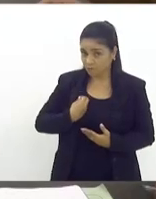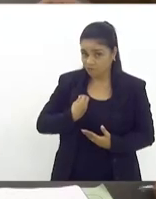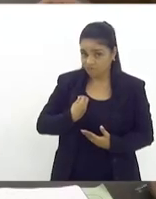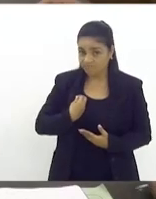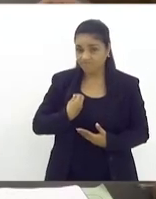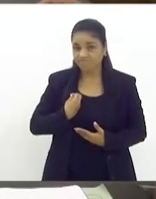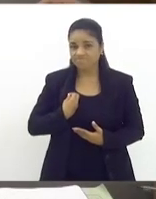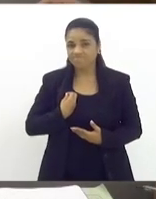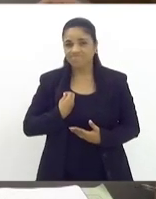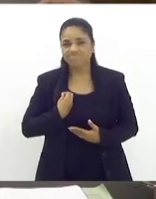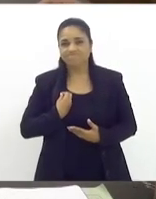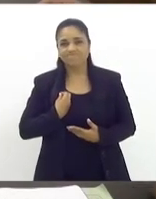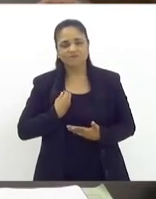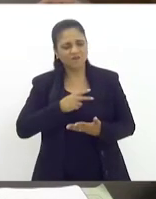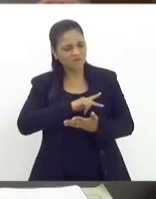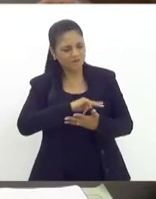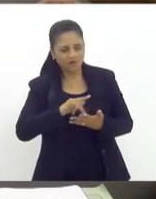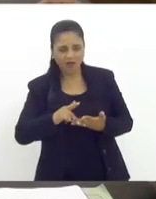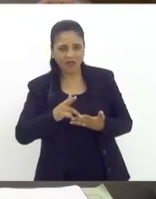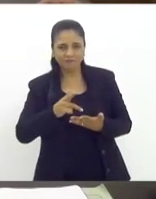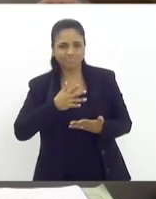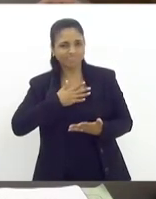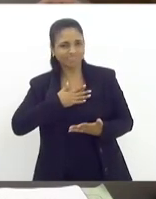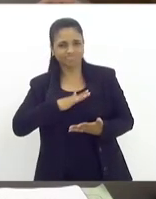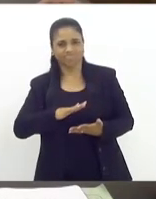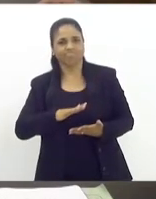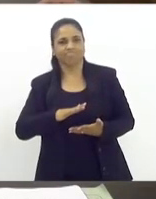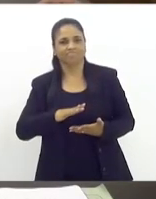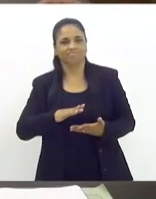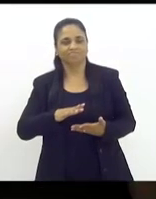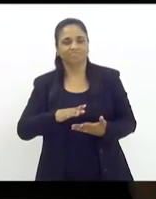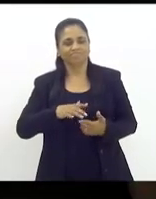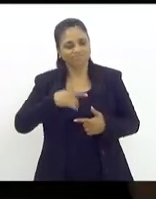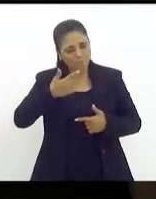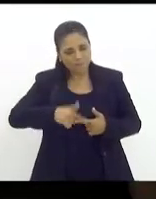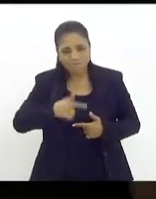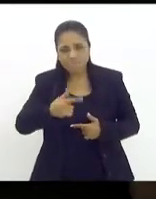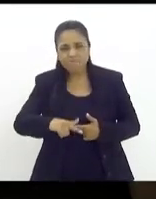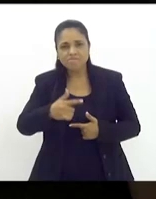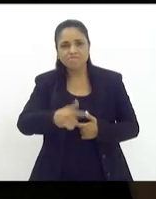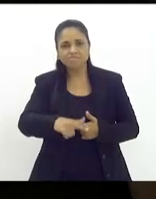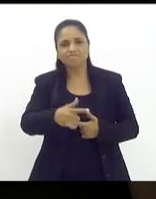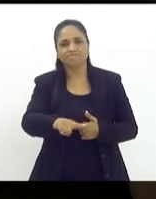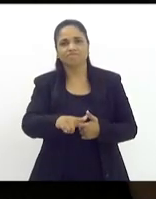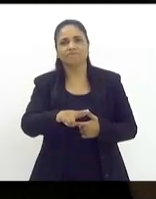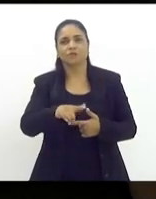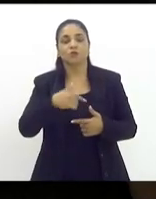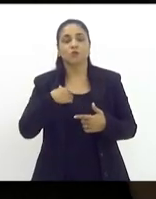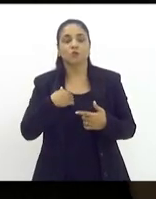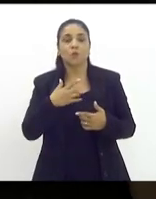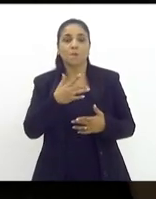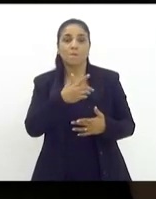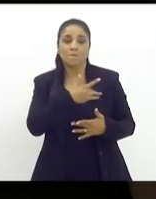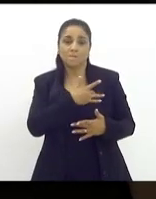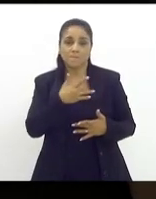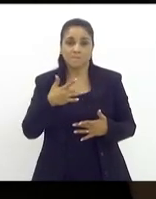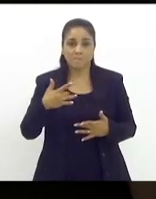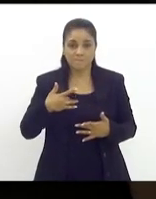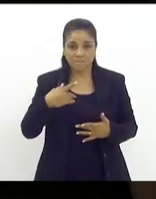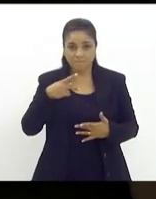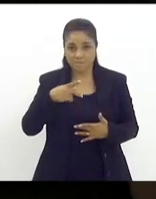de sabores diversos e sucessivos com planos de saúde.